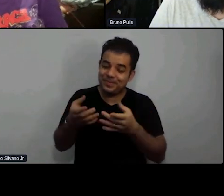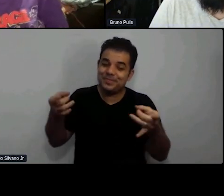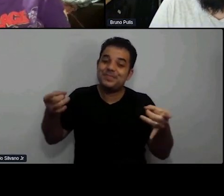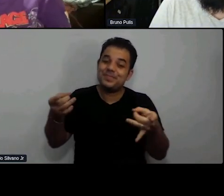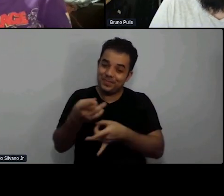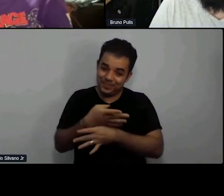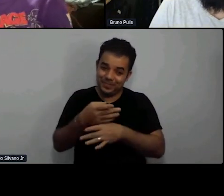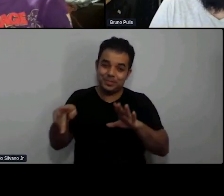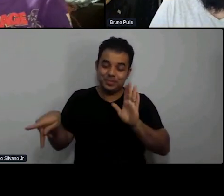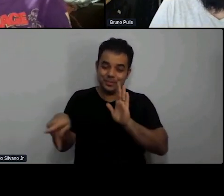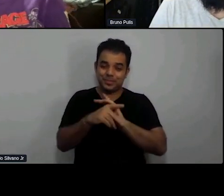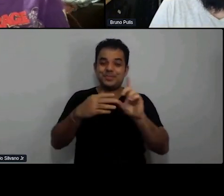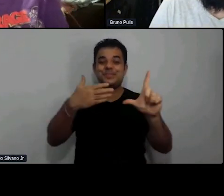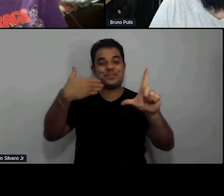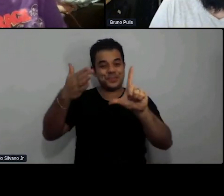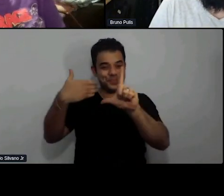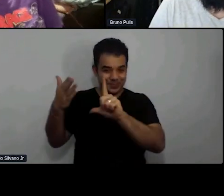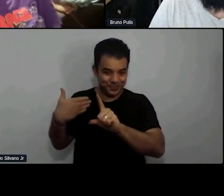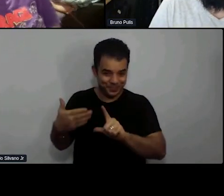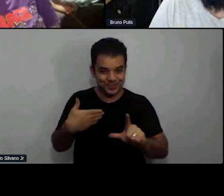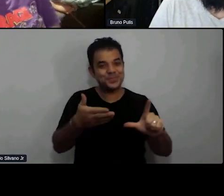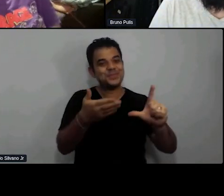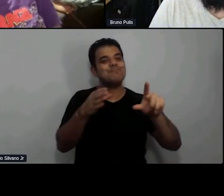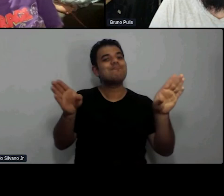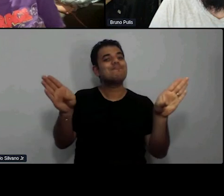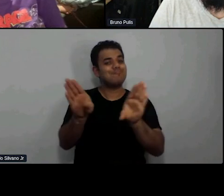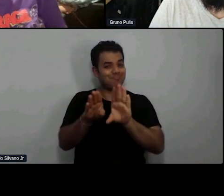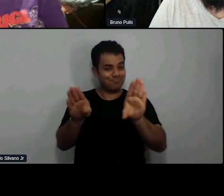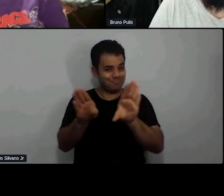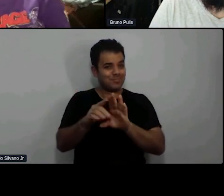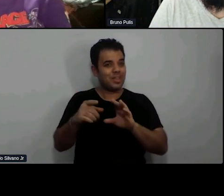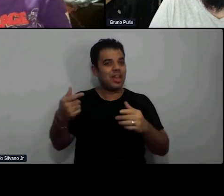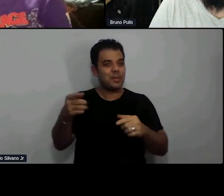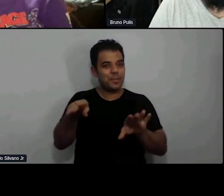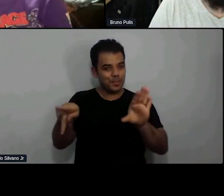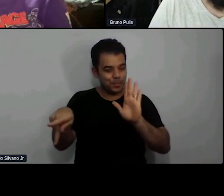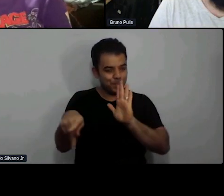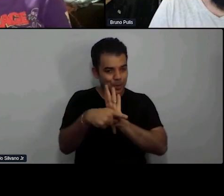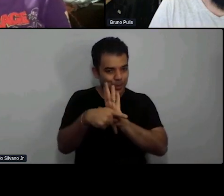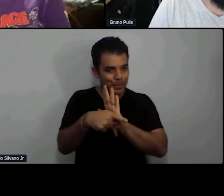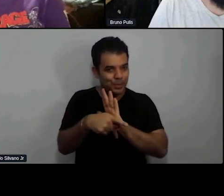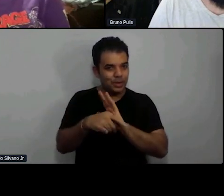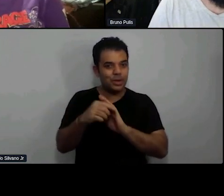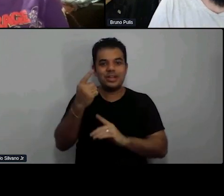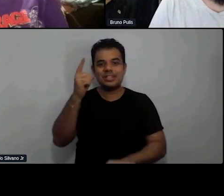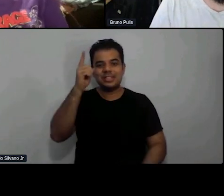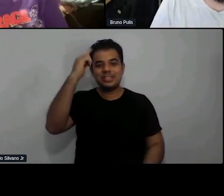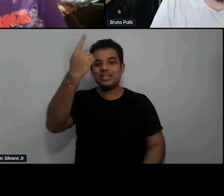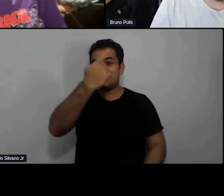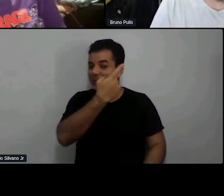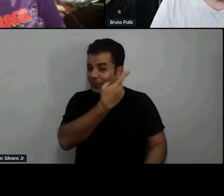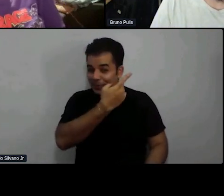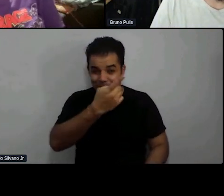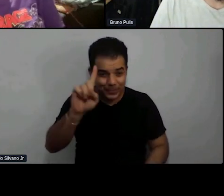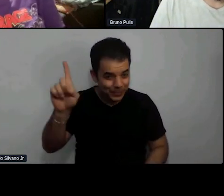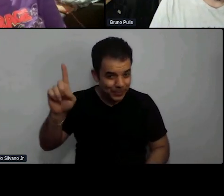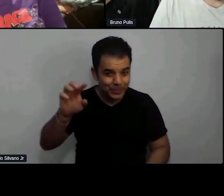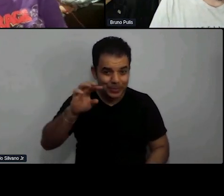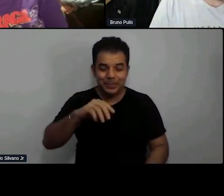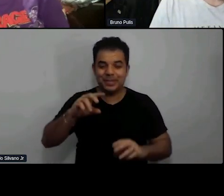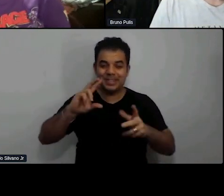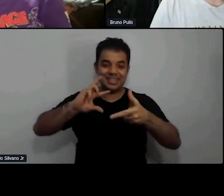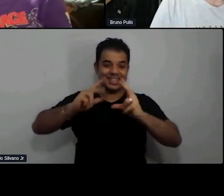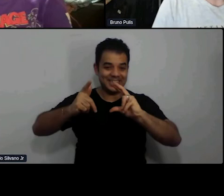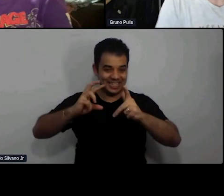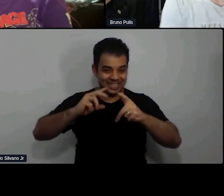nosso painel, que também é o encerramento do nosso último dia de TDC, o encerramento da